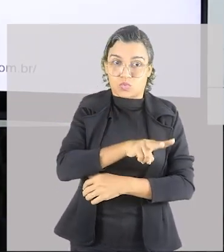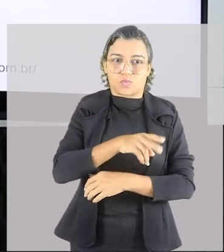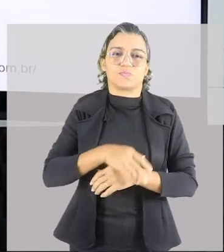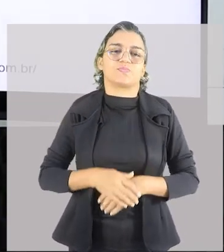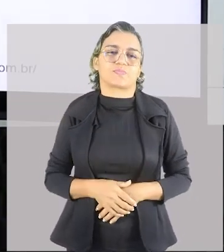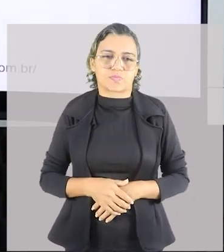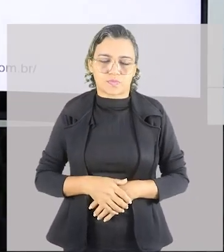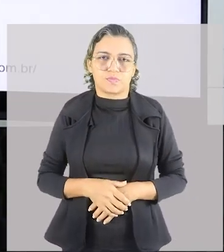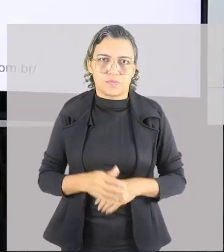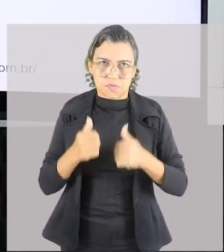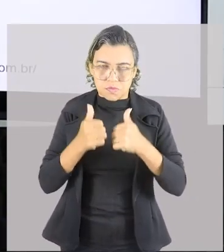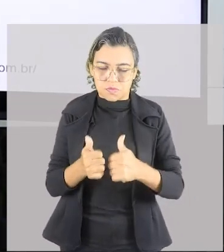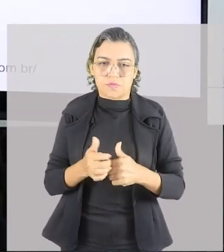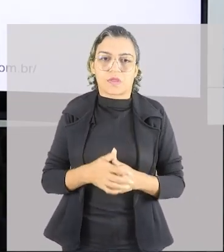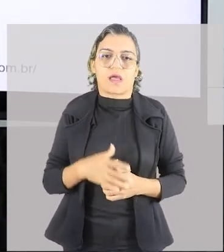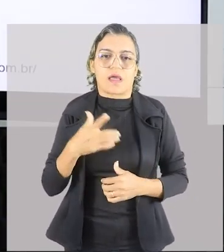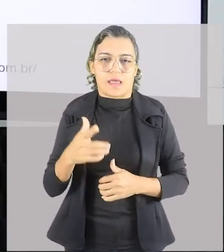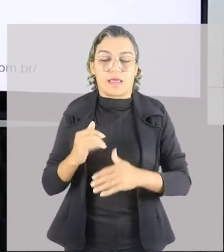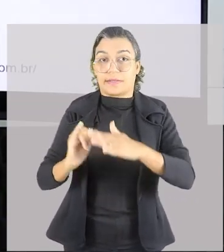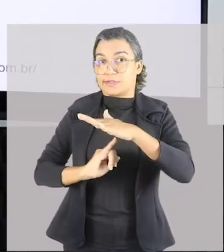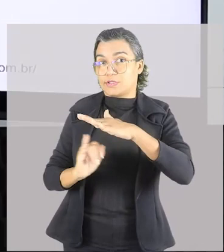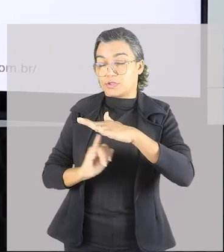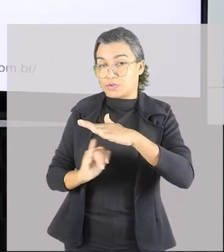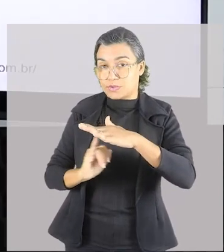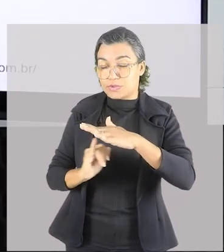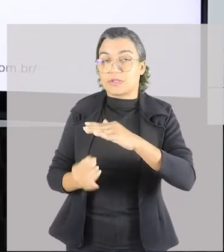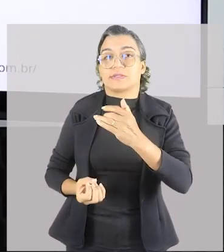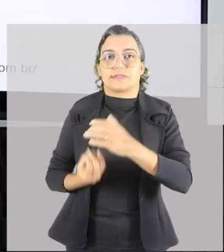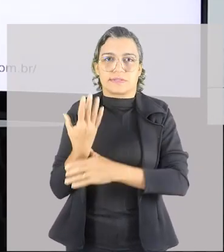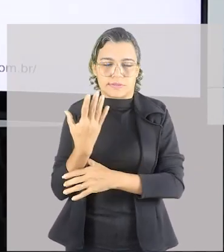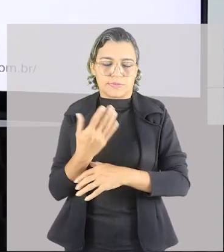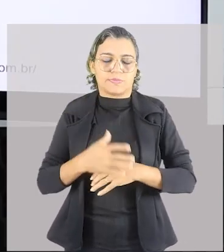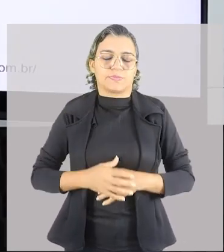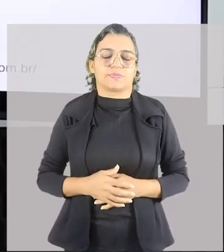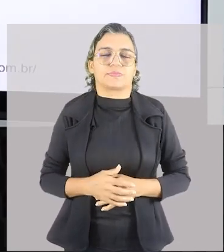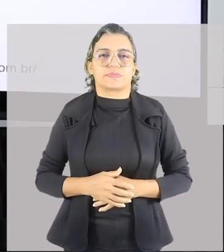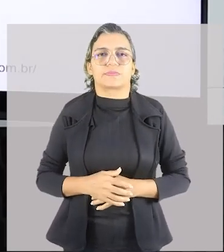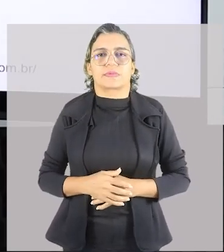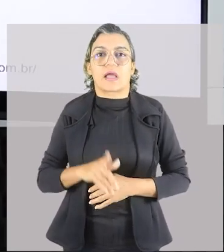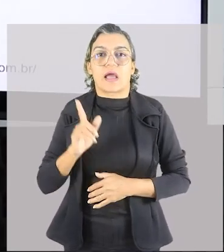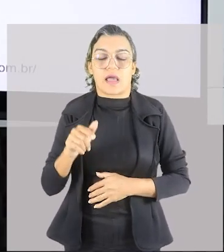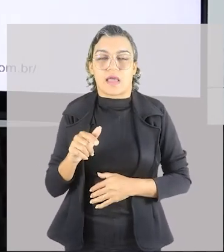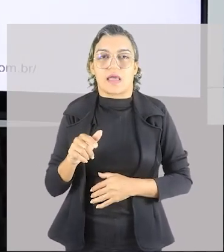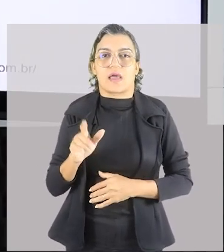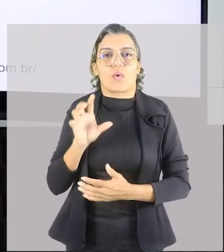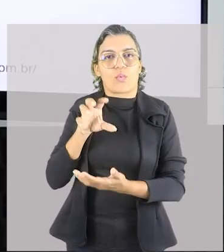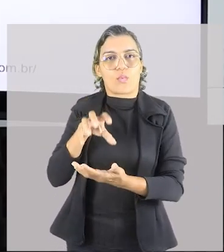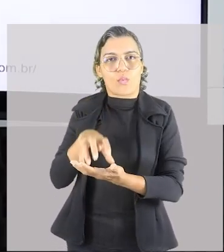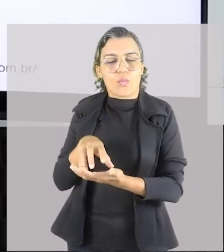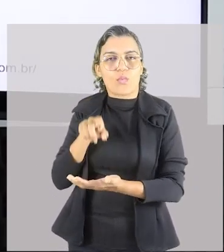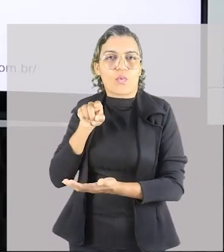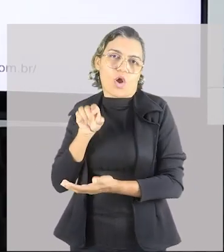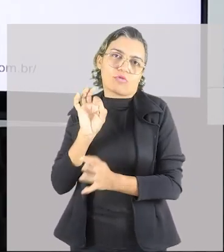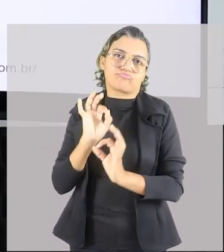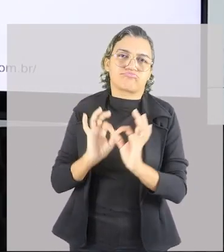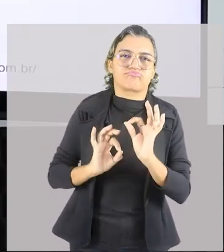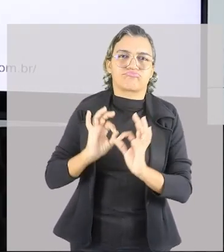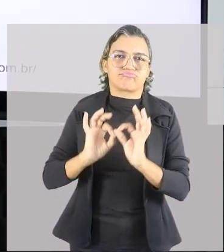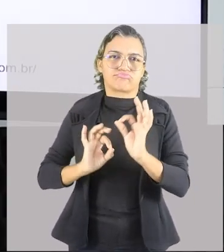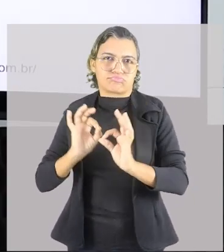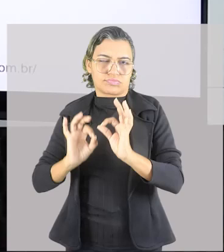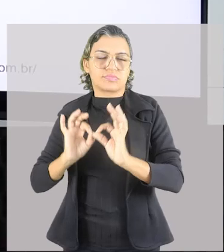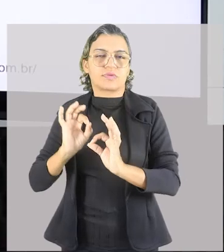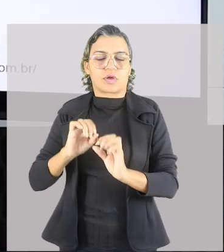principalmente da brincadeira. É a institucionalização. É um órgão que vai regimentar